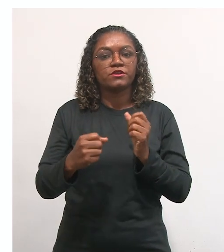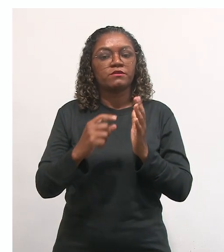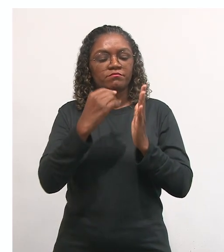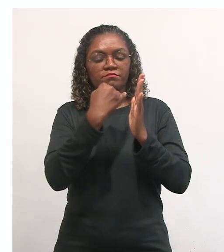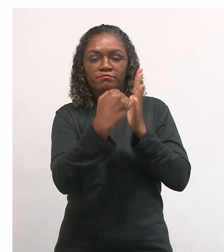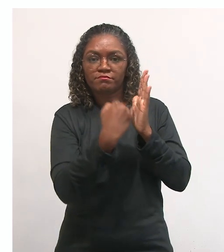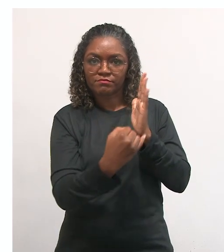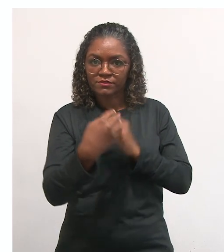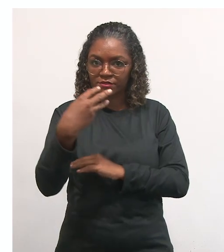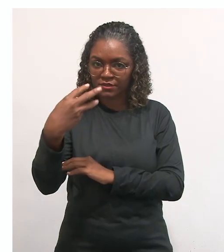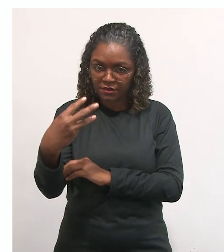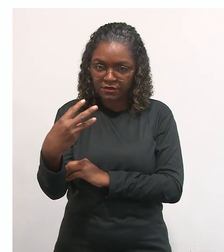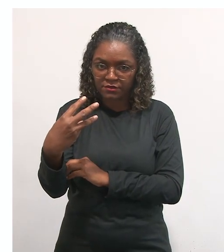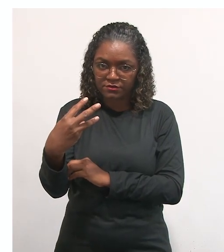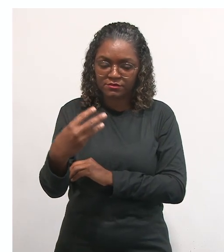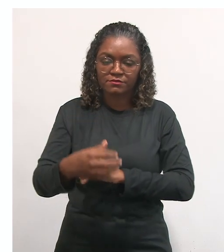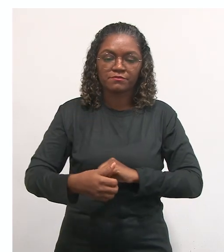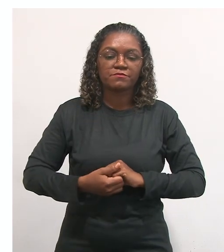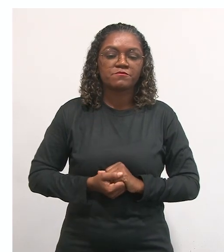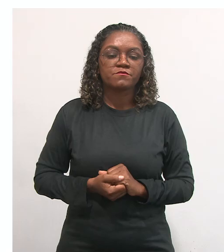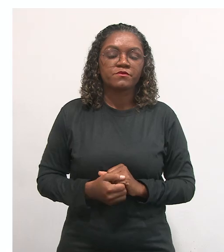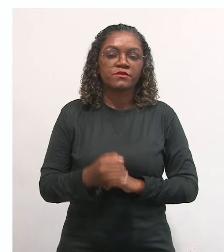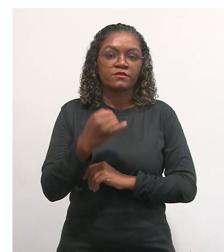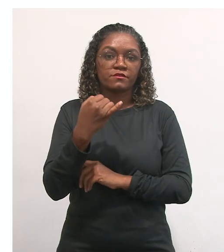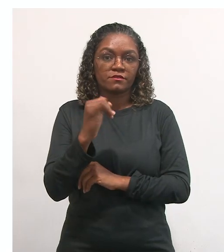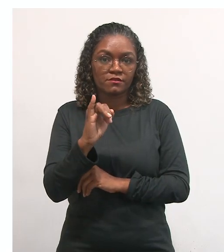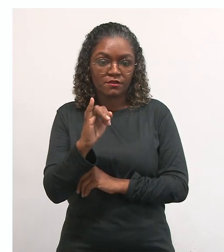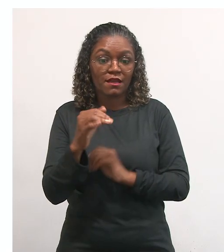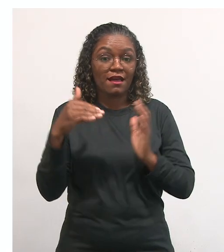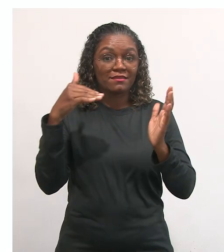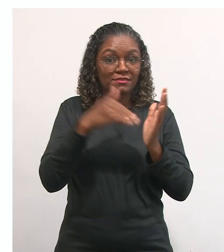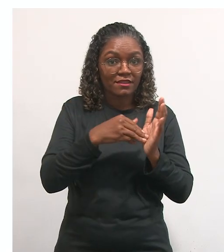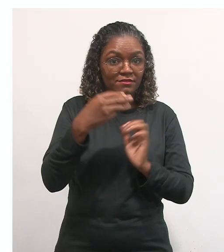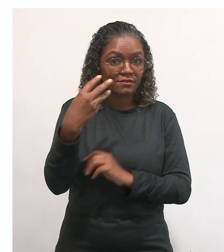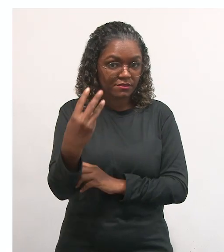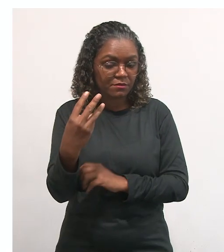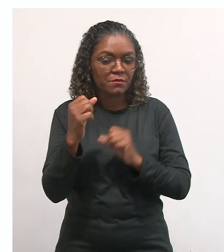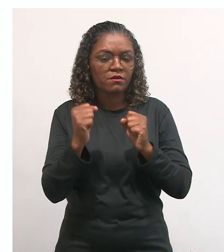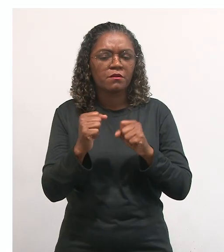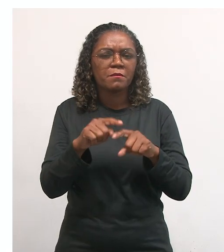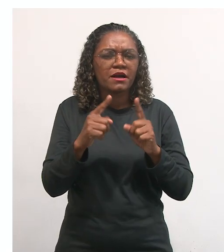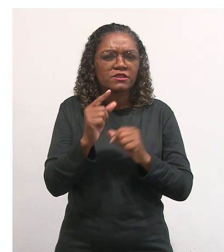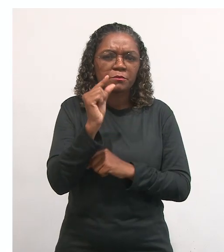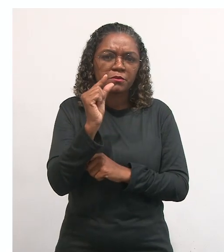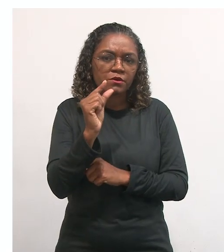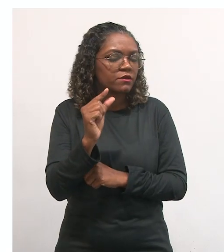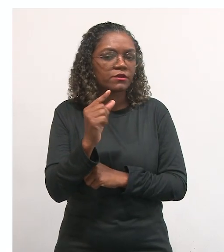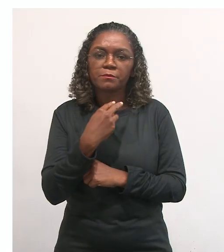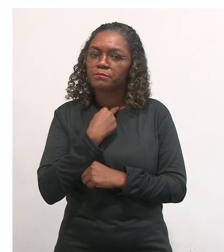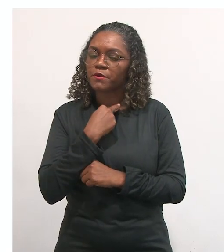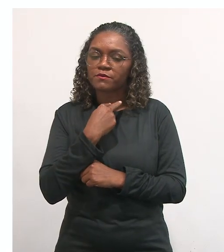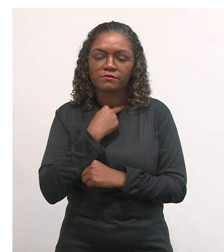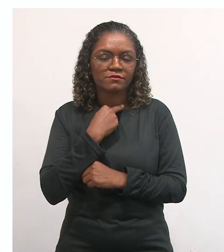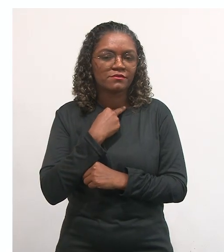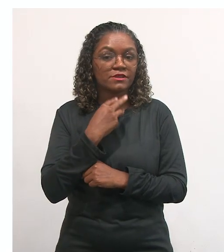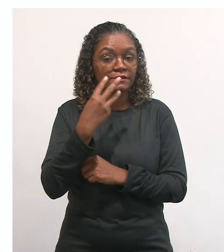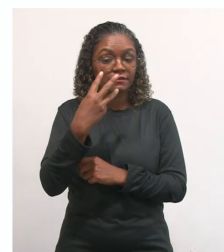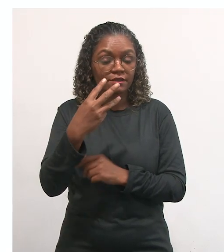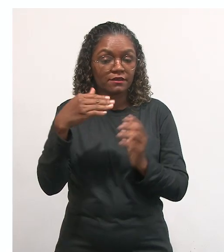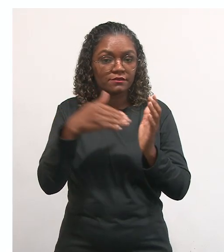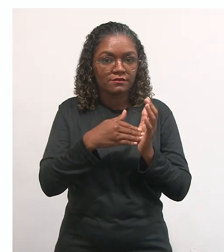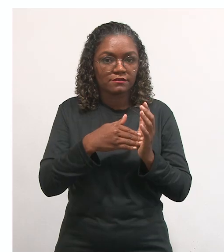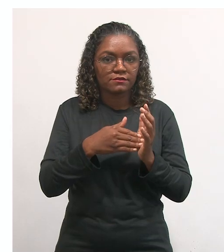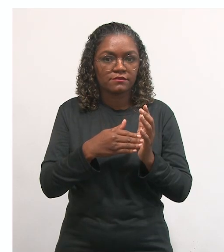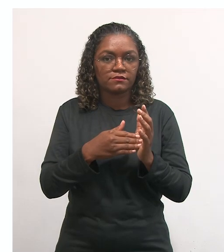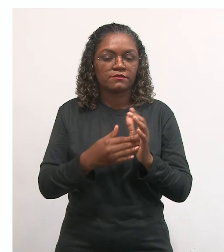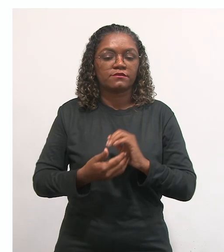três linhas inte gradas ao texto Então se for até três linhas professora passou só um pouquinho e pegou quatro não